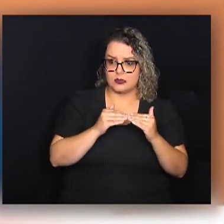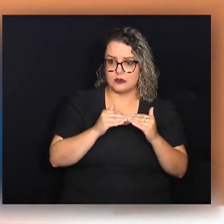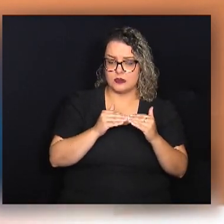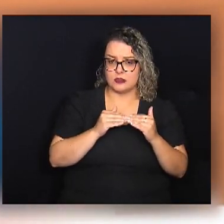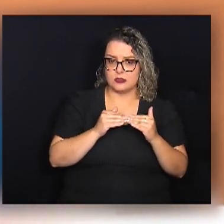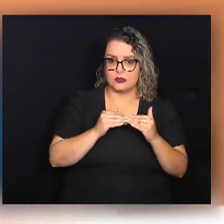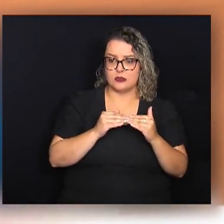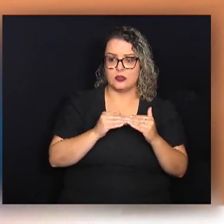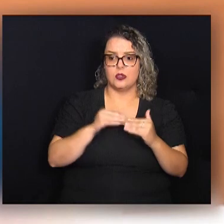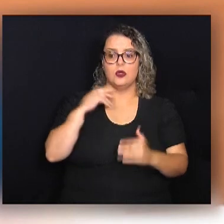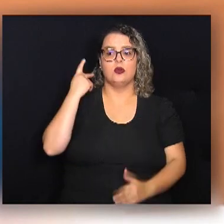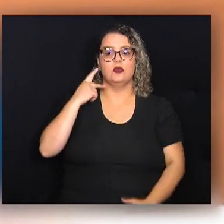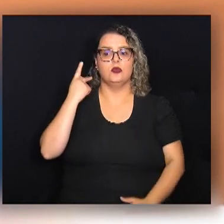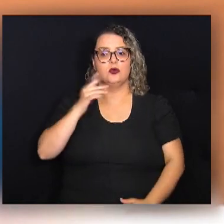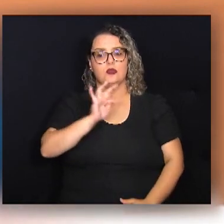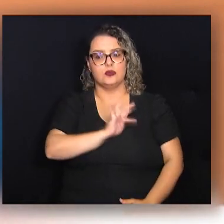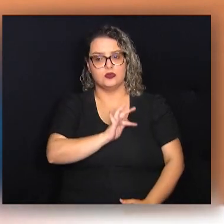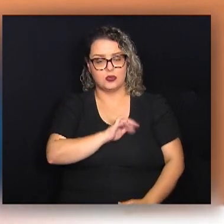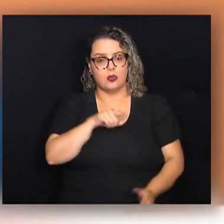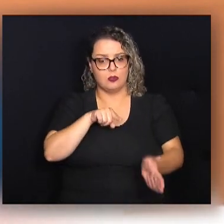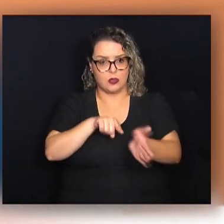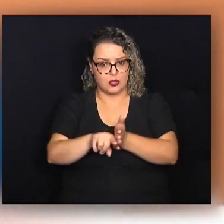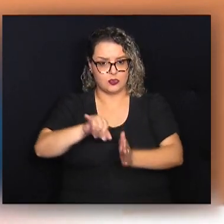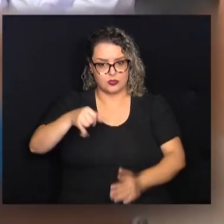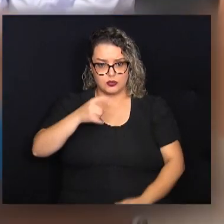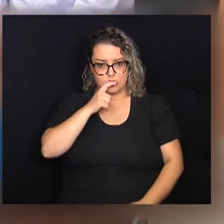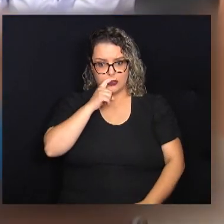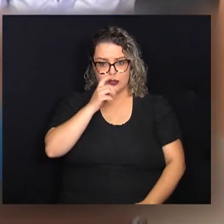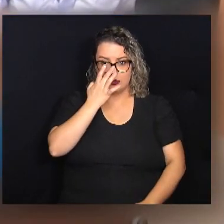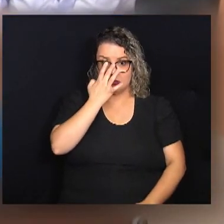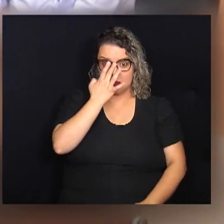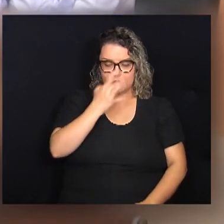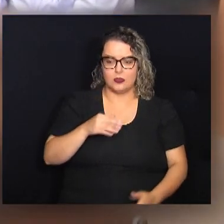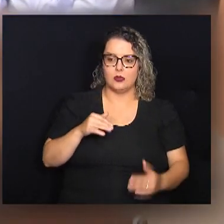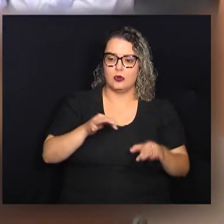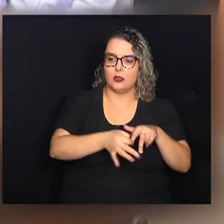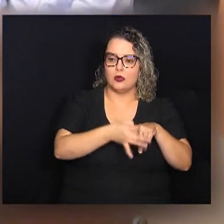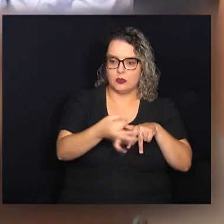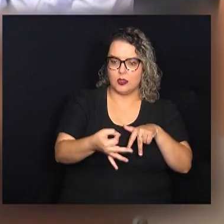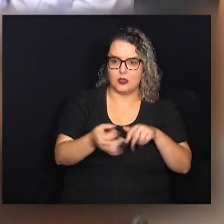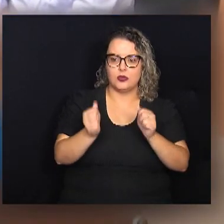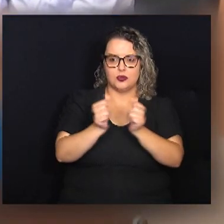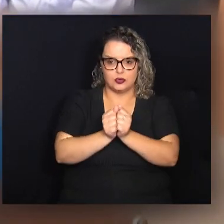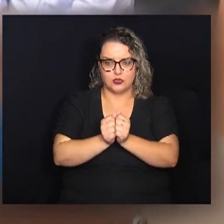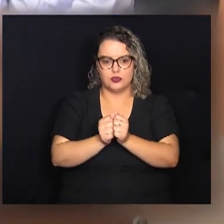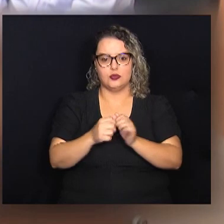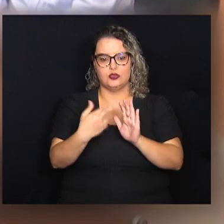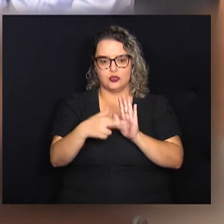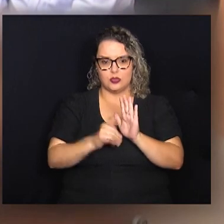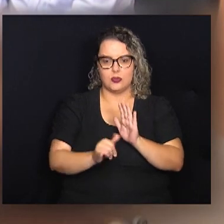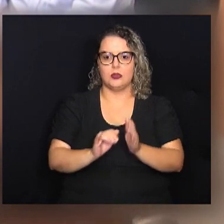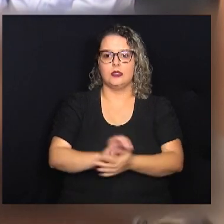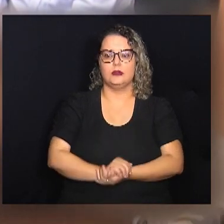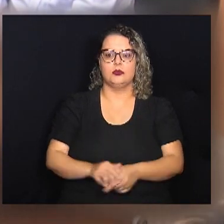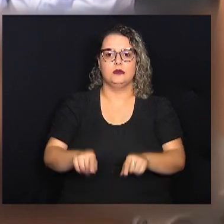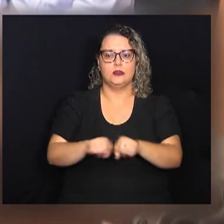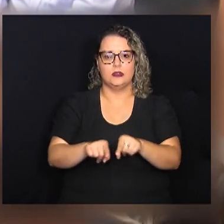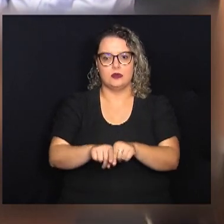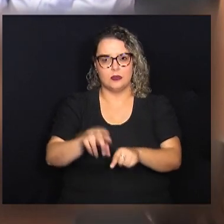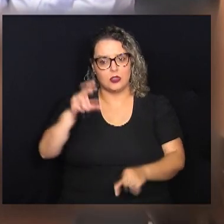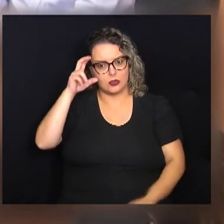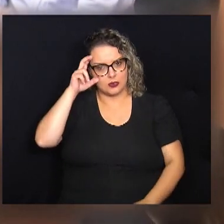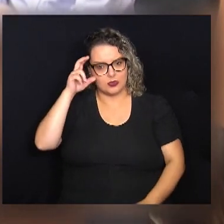do vereador Bispo Fernando Mendes, pergunta ao vereador Jorge Schneider qual o seu parecer. Eu acompanho o relator. Também acompanho o relator,